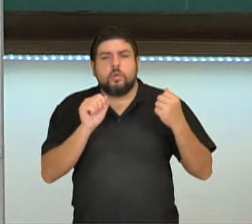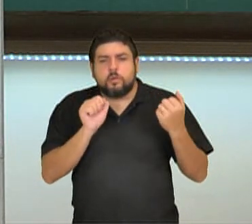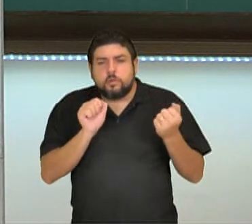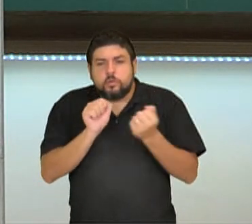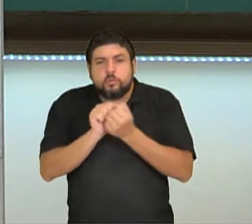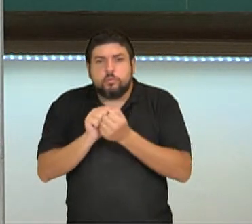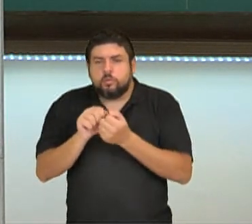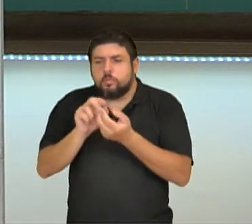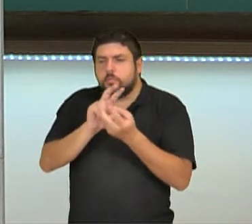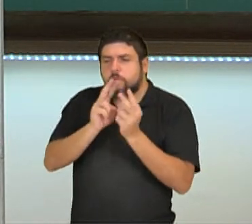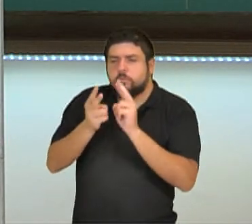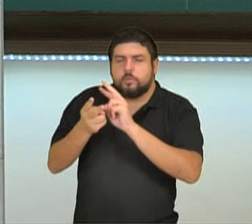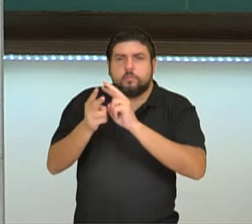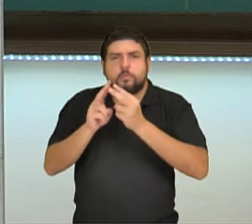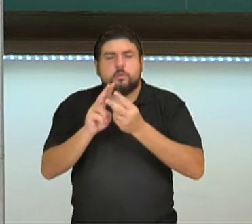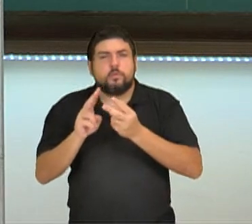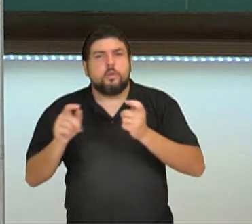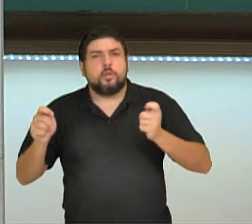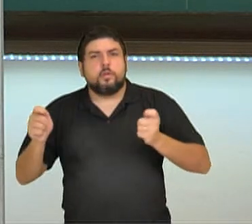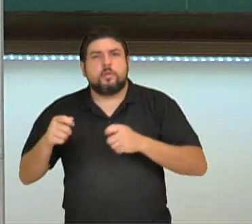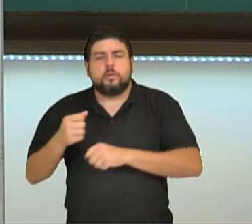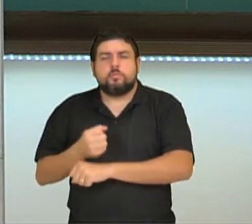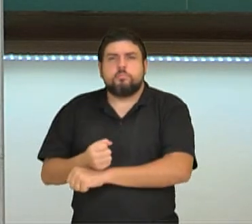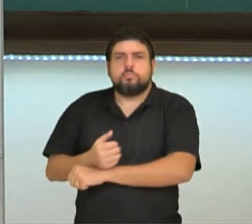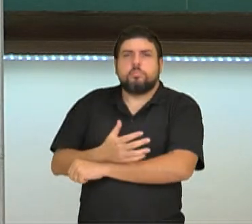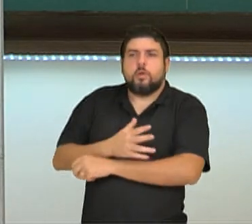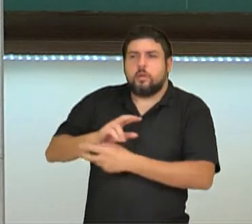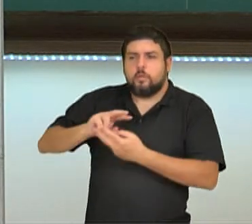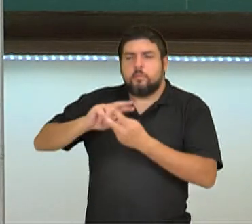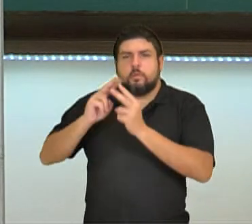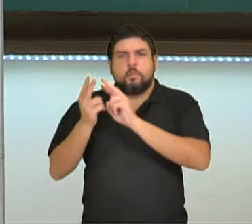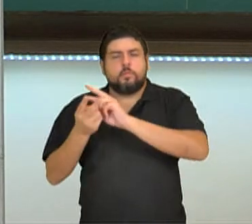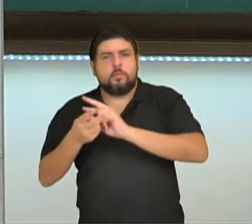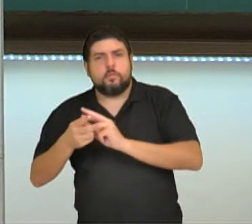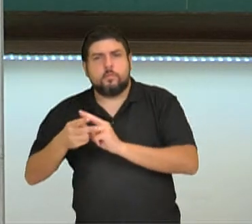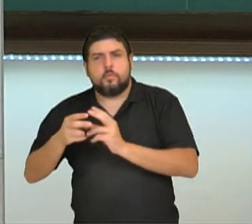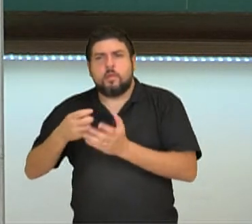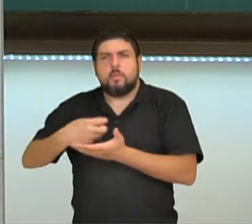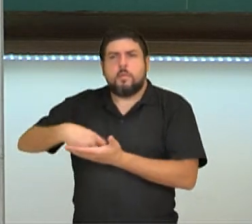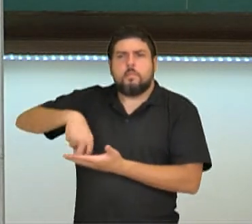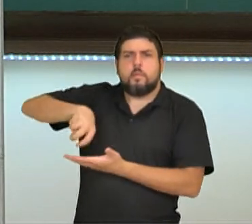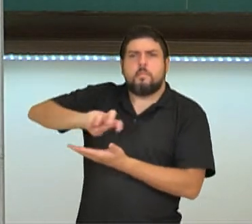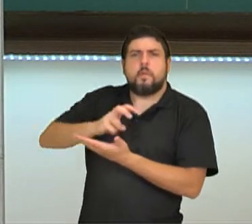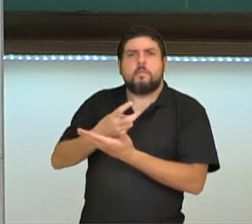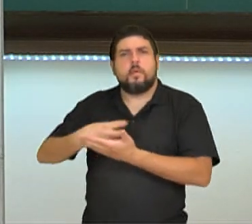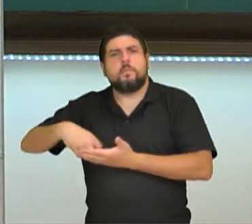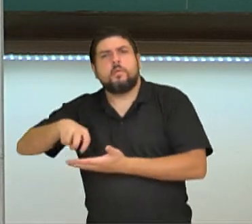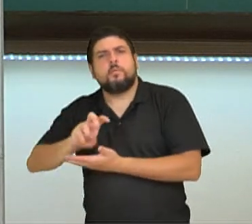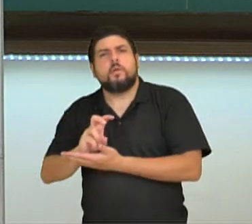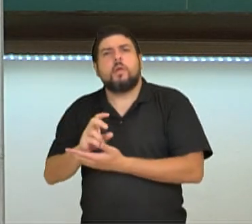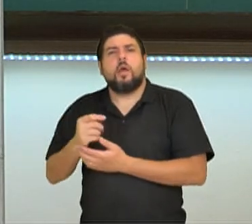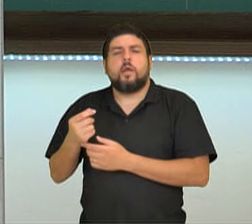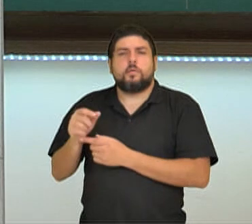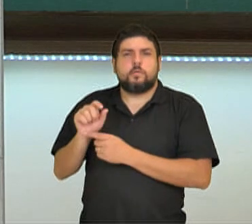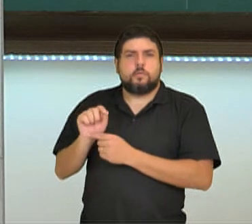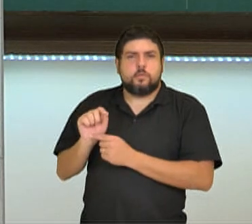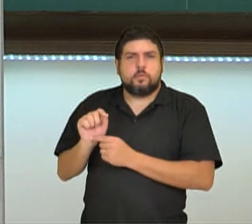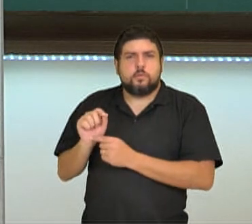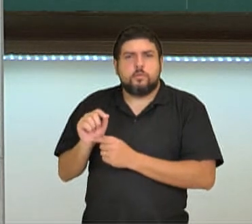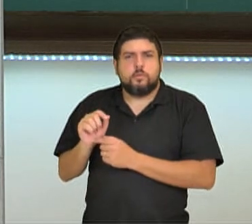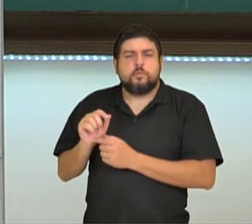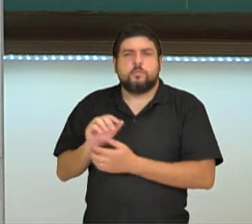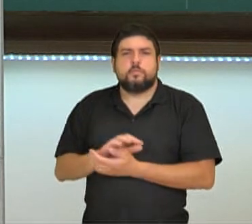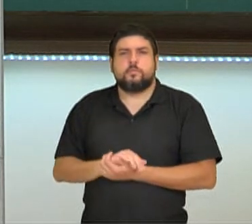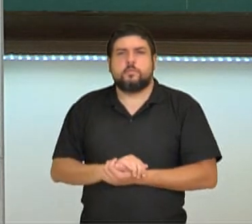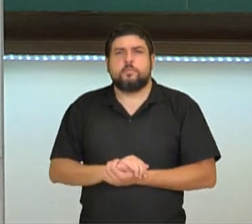os participantes, os golpes dos participantes, é a música que dá o acabamento na nossa